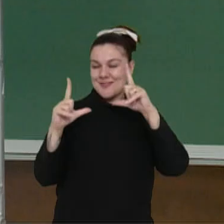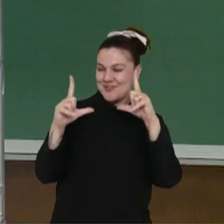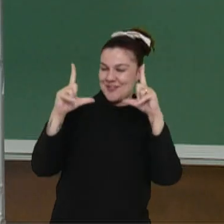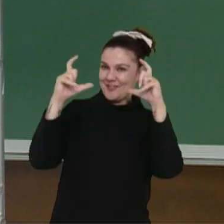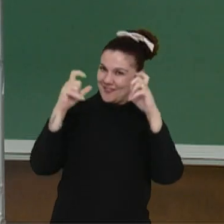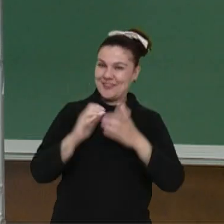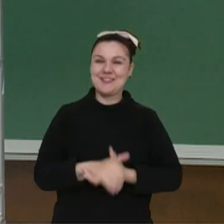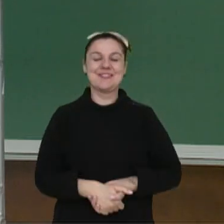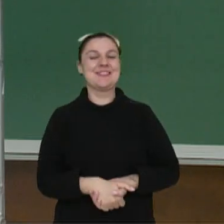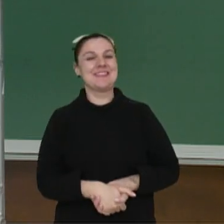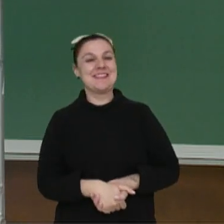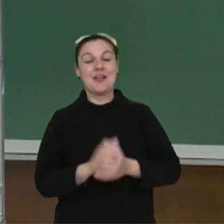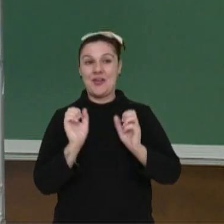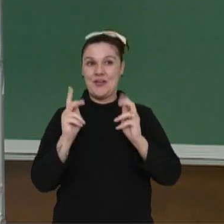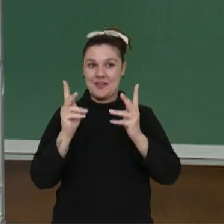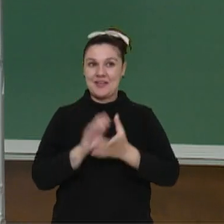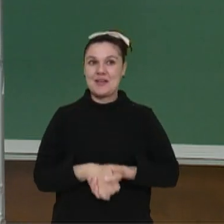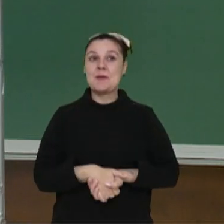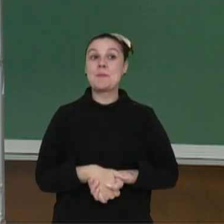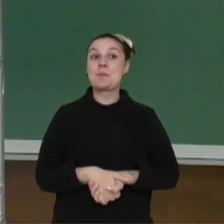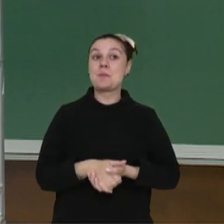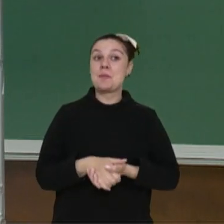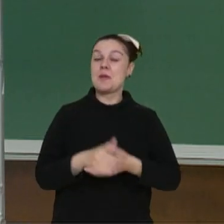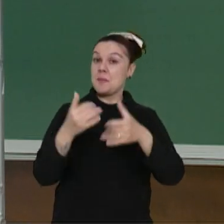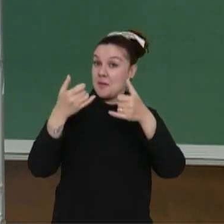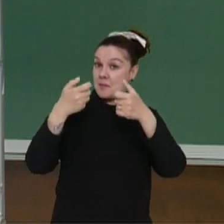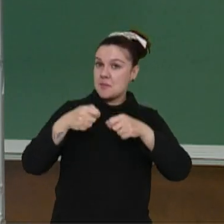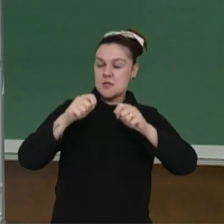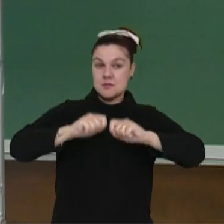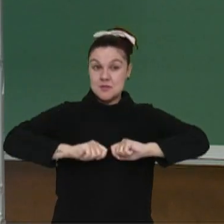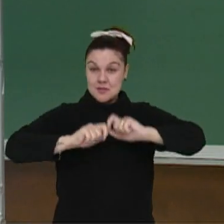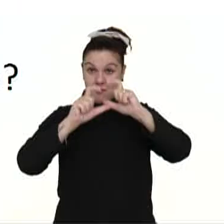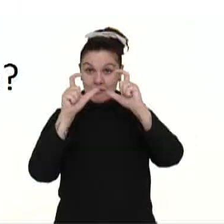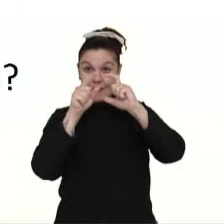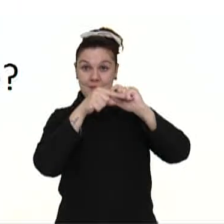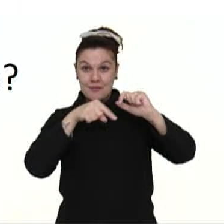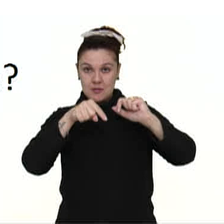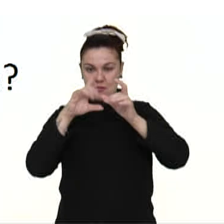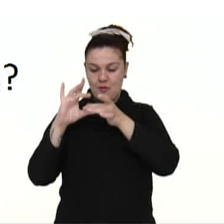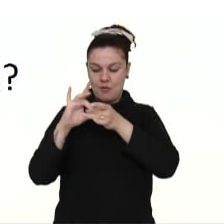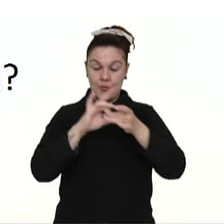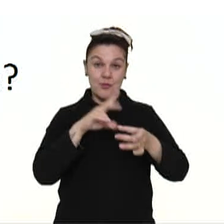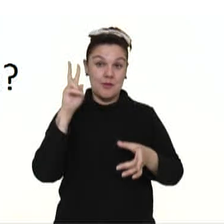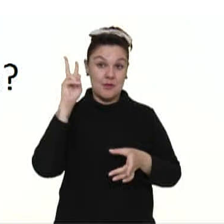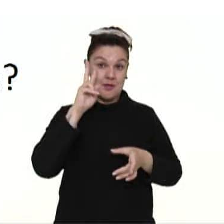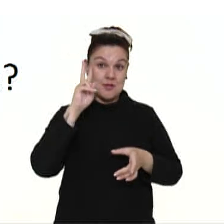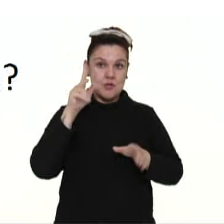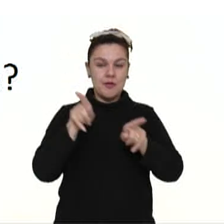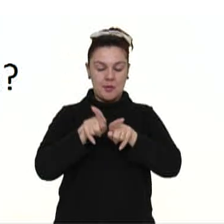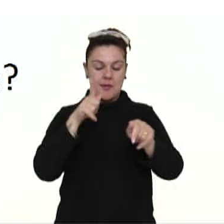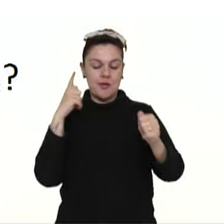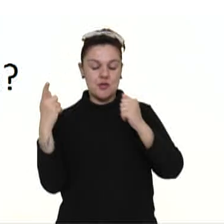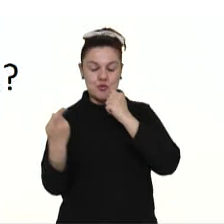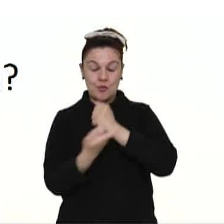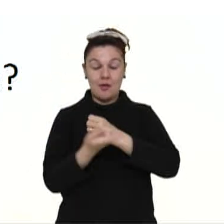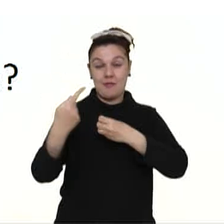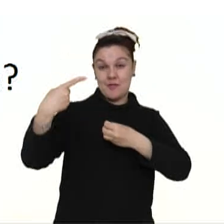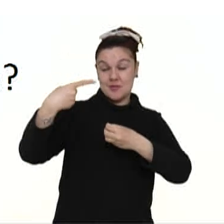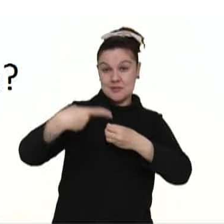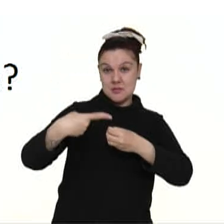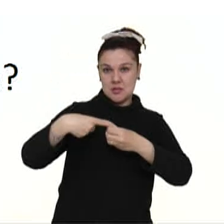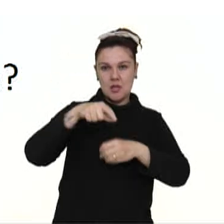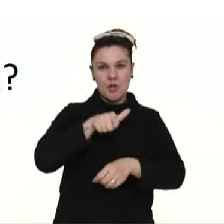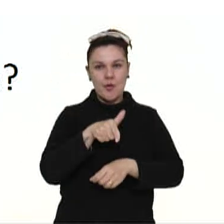foto. Tá, vamos lá. É preciso evidenciar, no contexto histórico-geográfico da cidade,